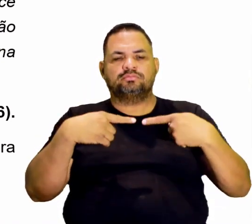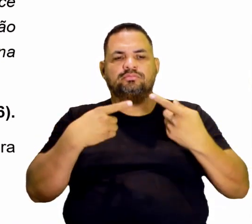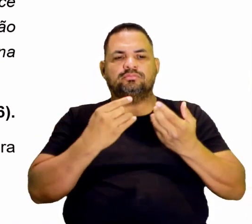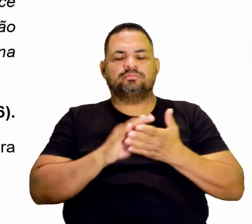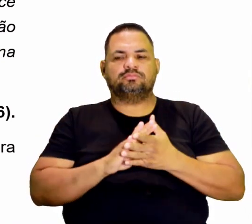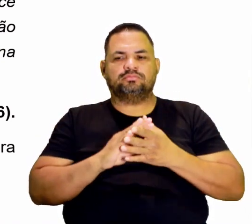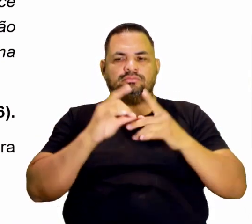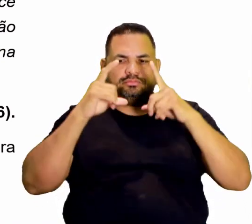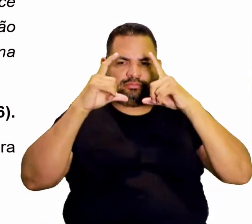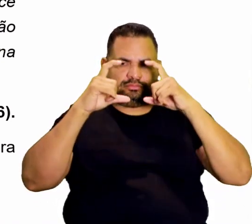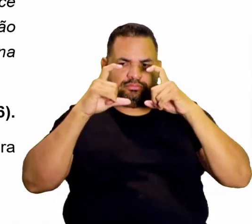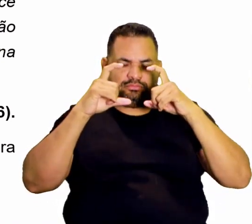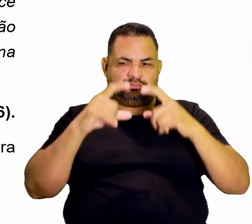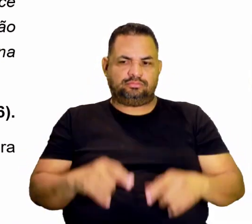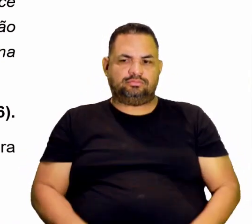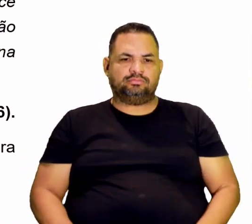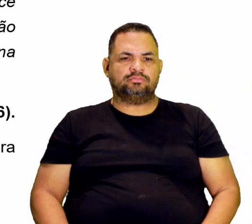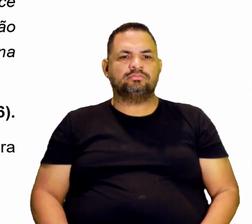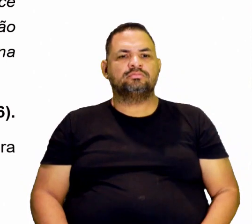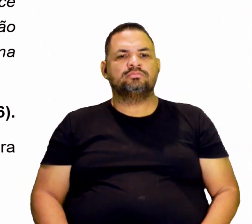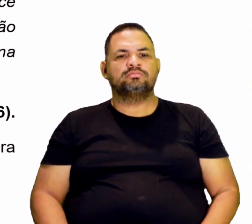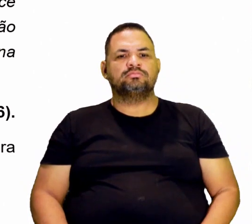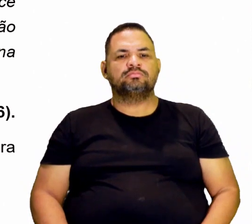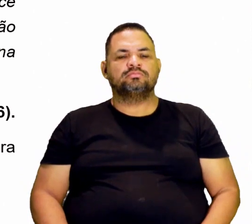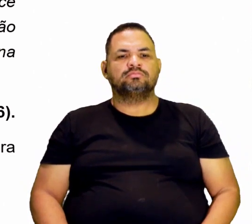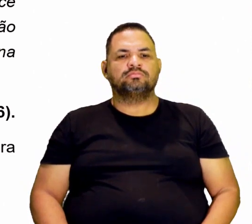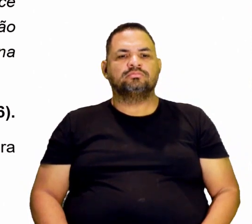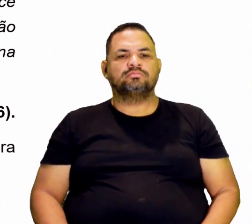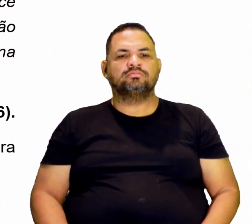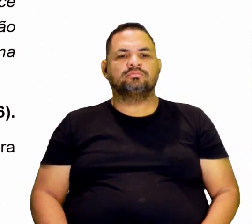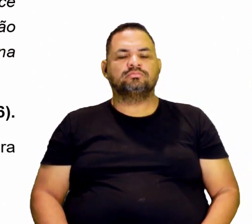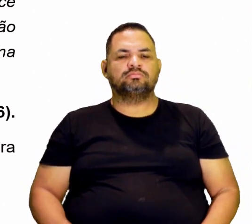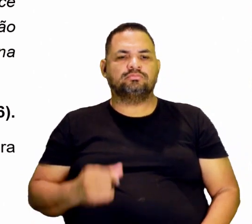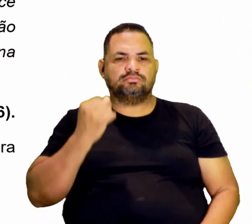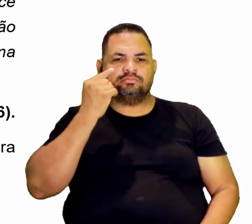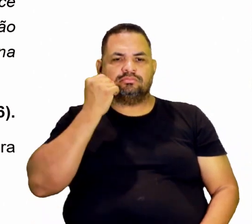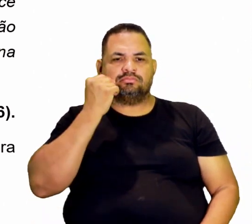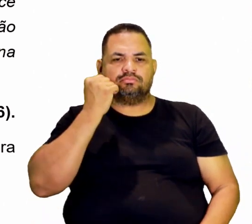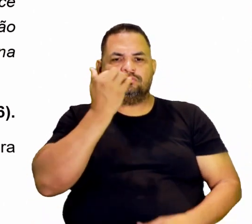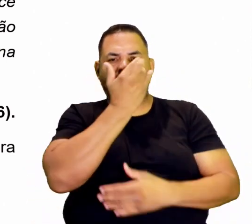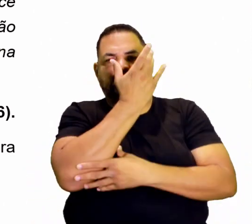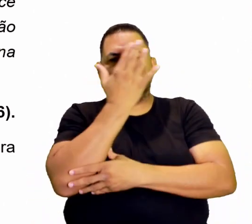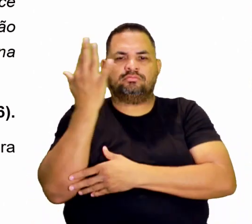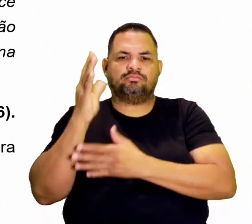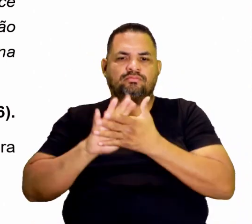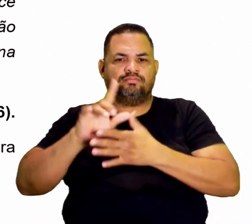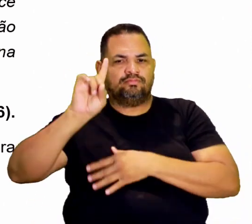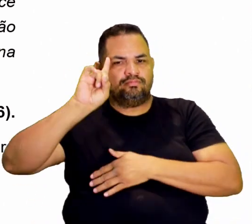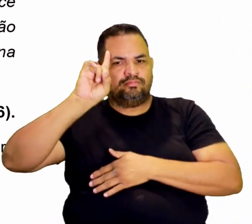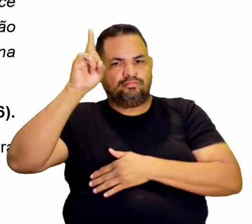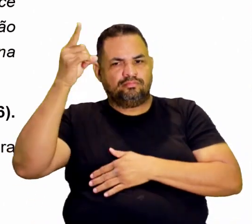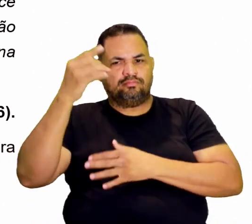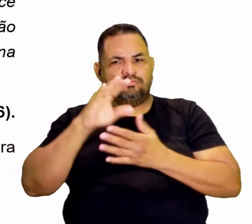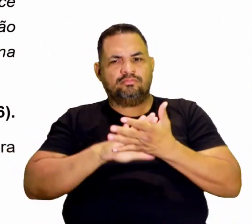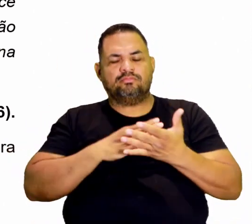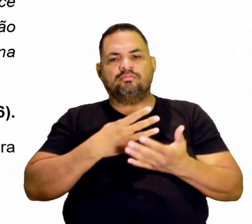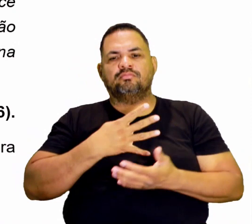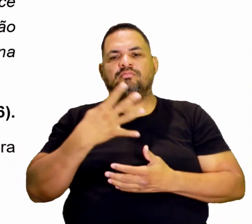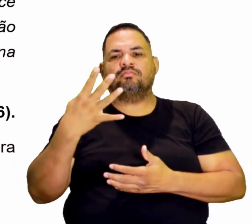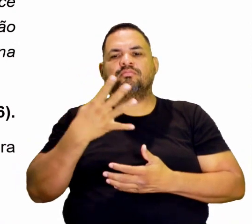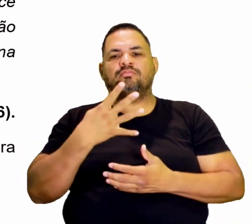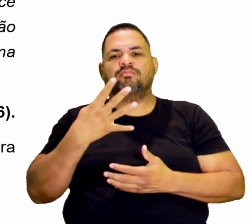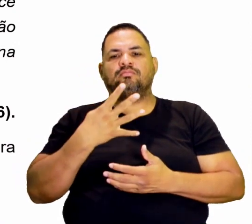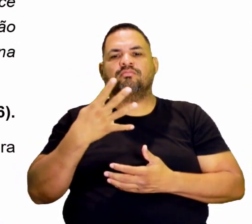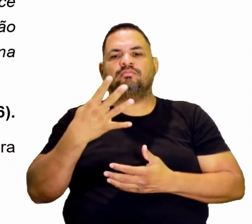desafio da fotografia. Olha que coisa interessante, né? O lápis da natureza, inventado